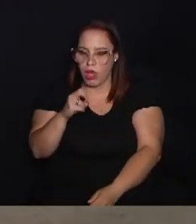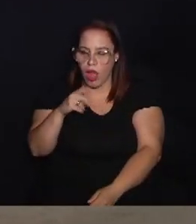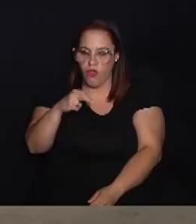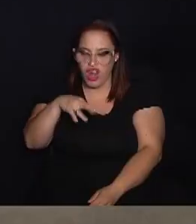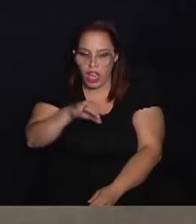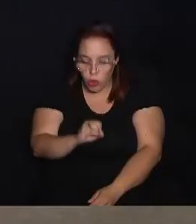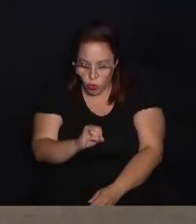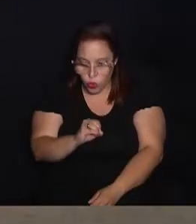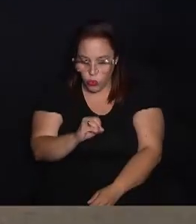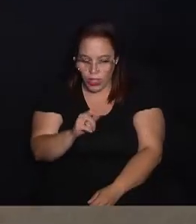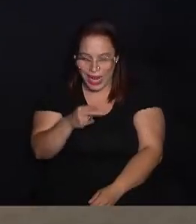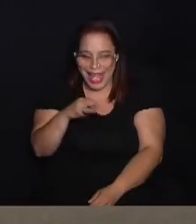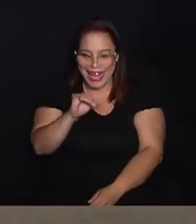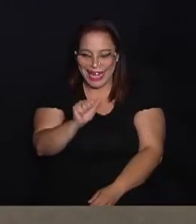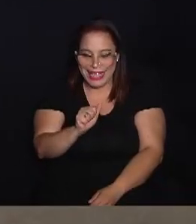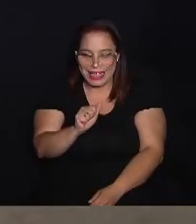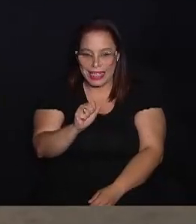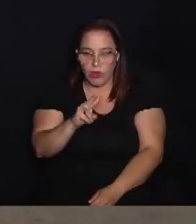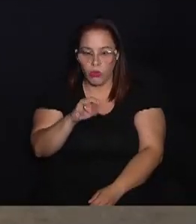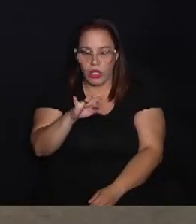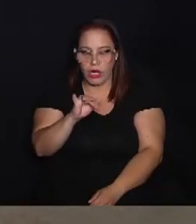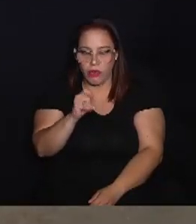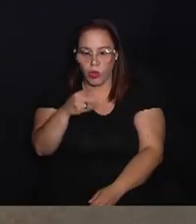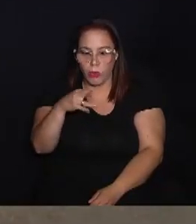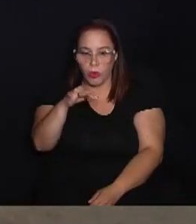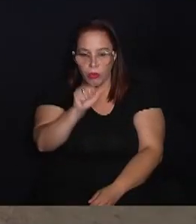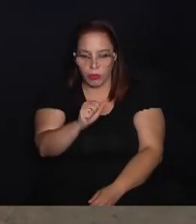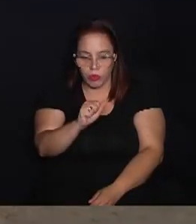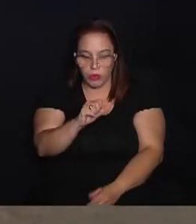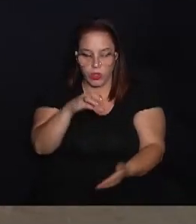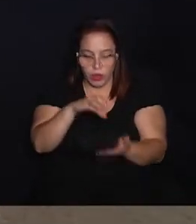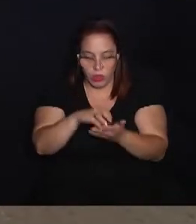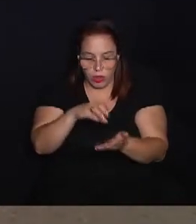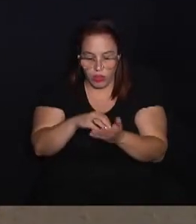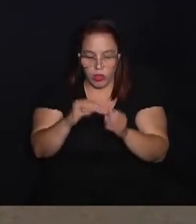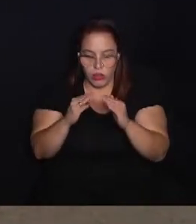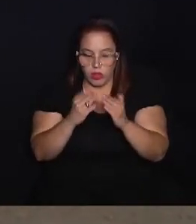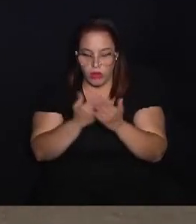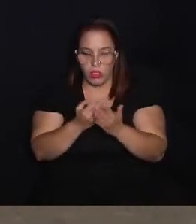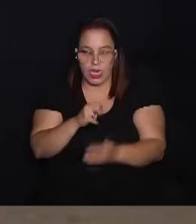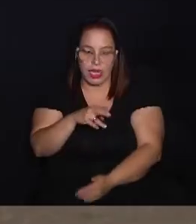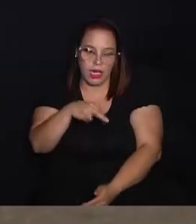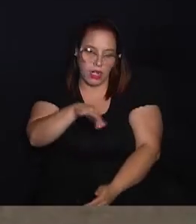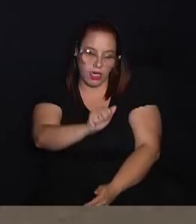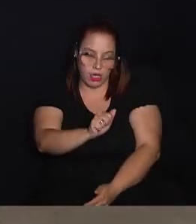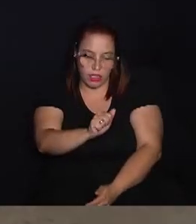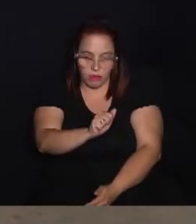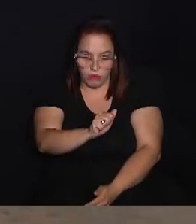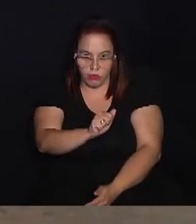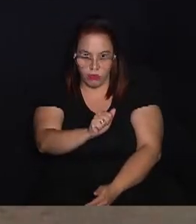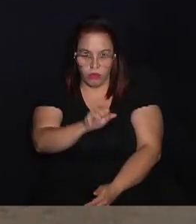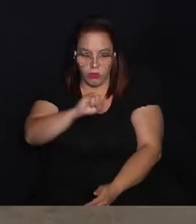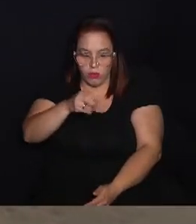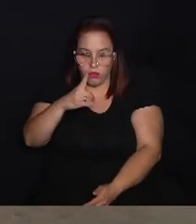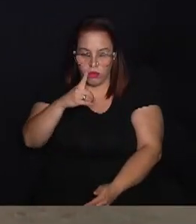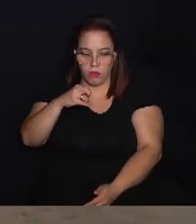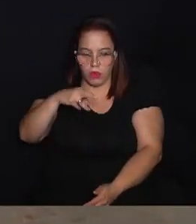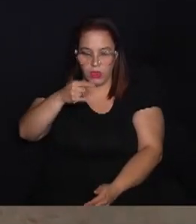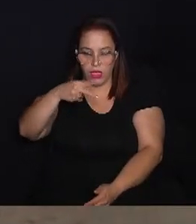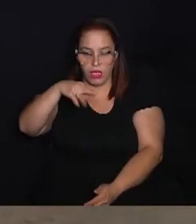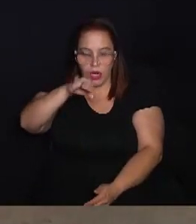Pois é, Gabriel Castro, em Campinas, até às 4h30 da tarde, foi informado que 11 urnas foram trocadas